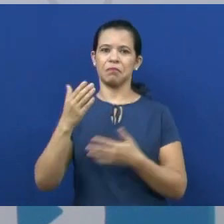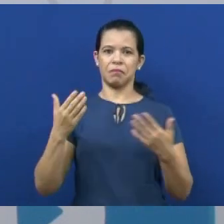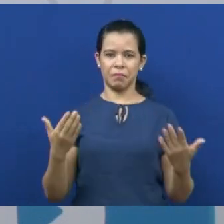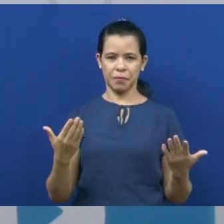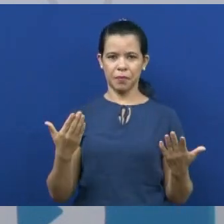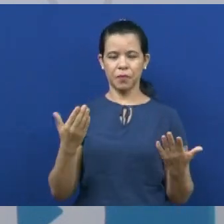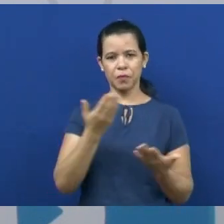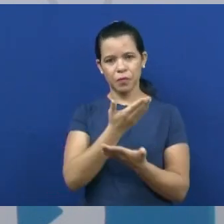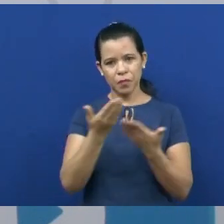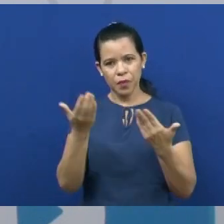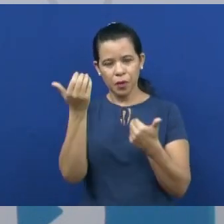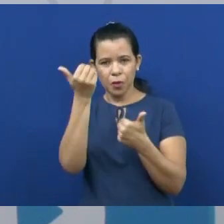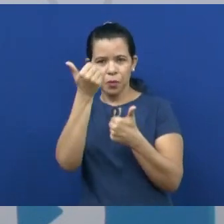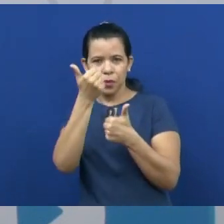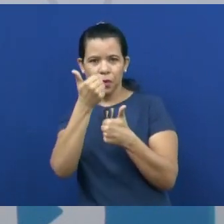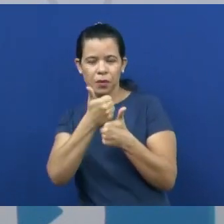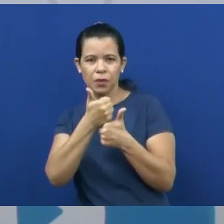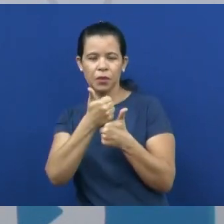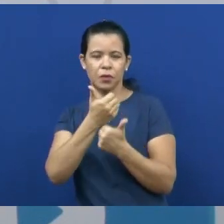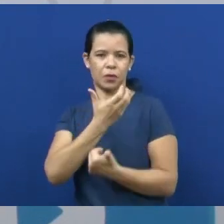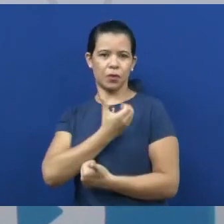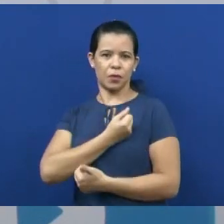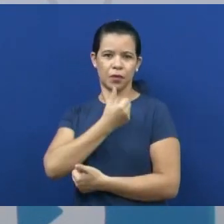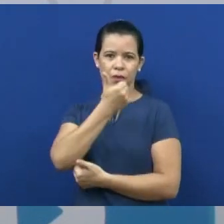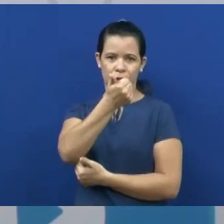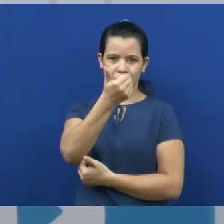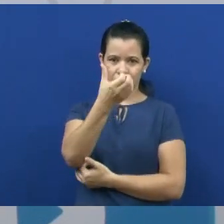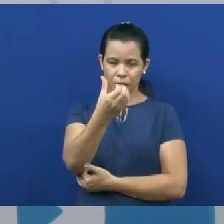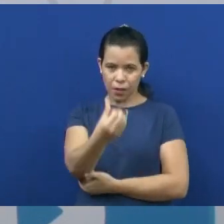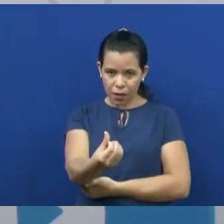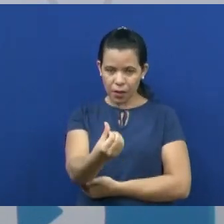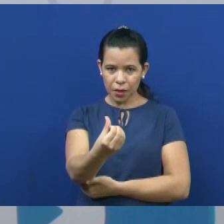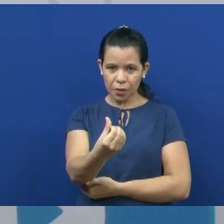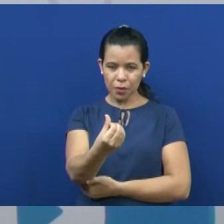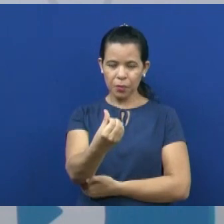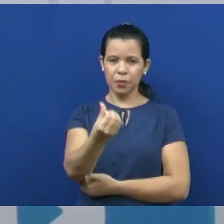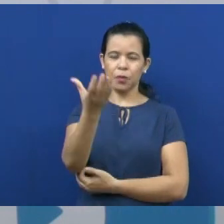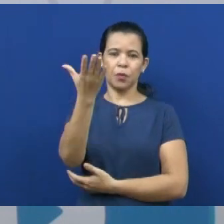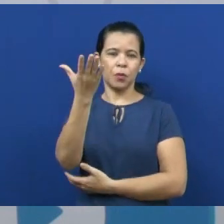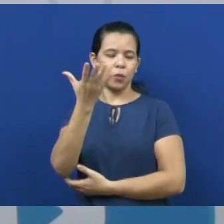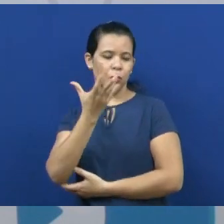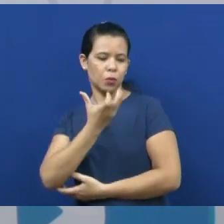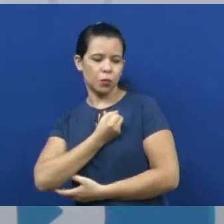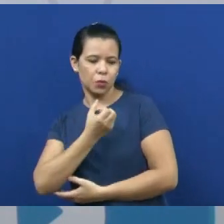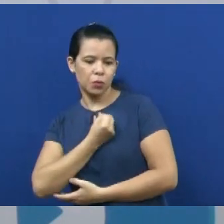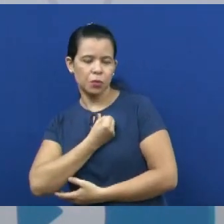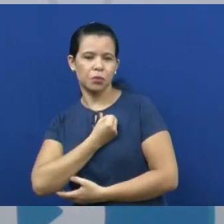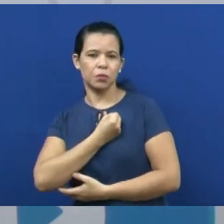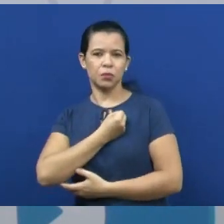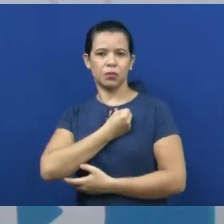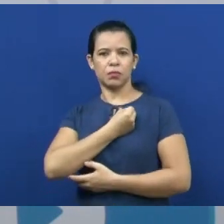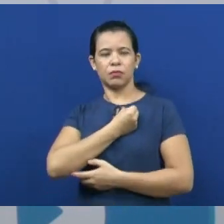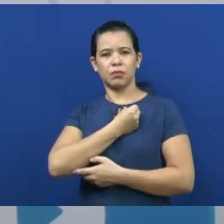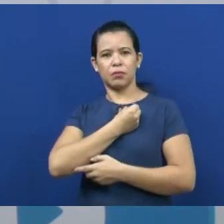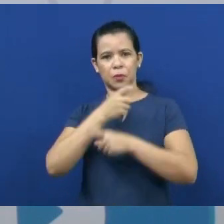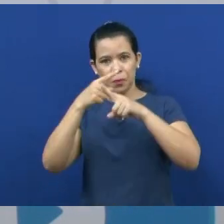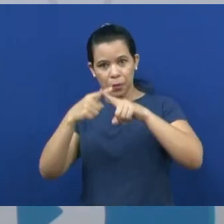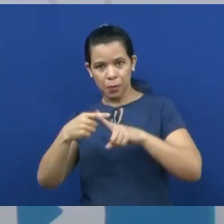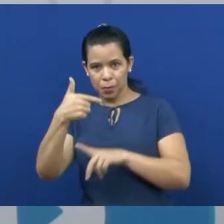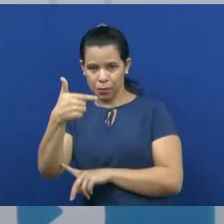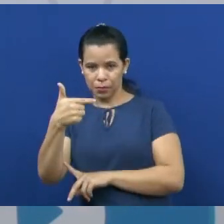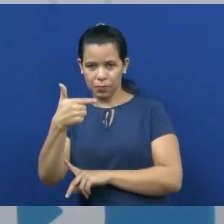você substituirá esse 16 por um número que tem base 2. Então, nesse caso, ficará